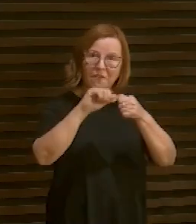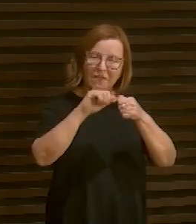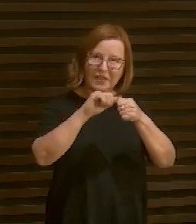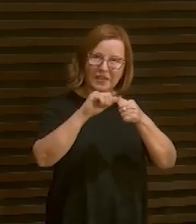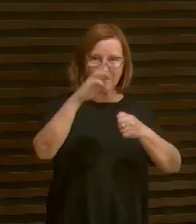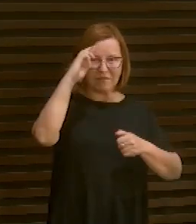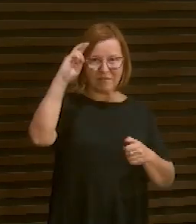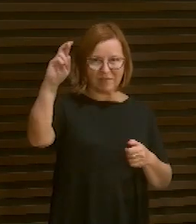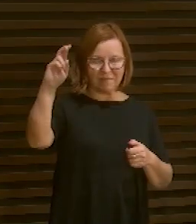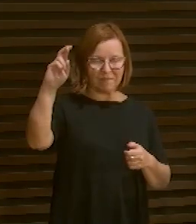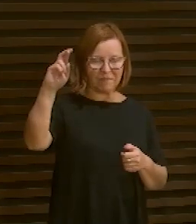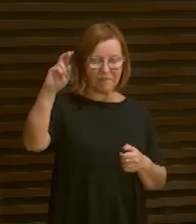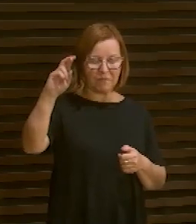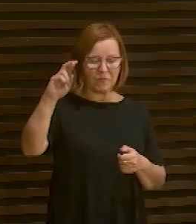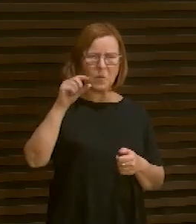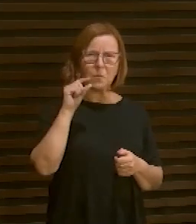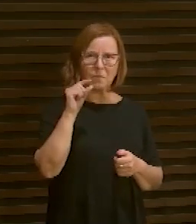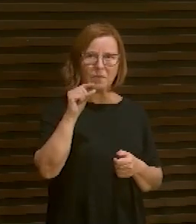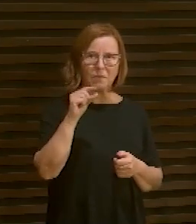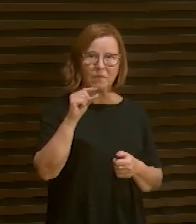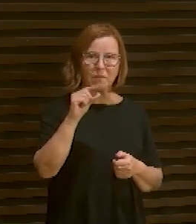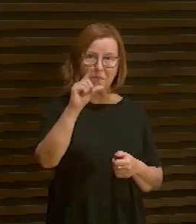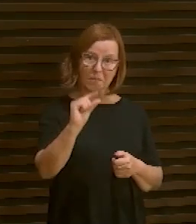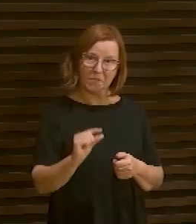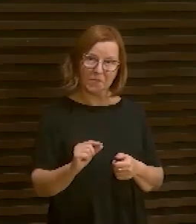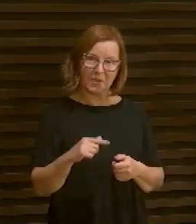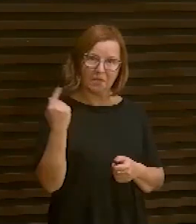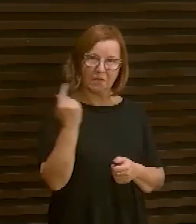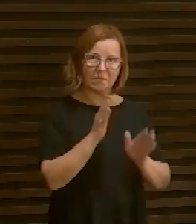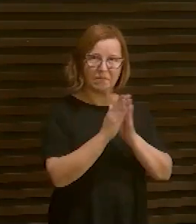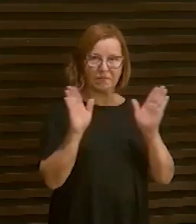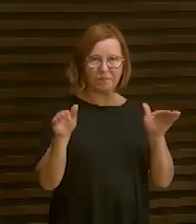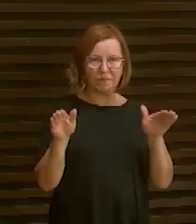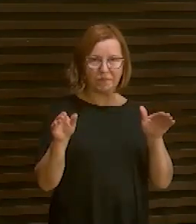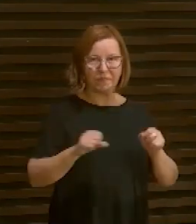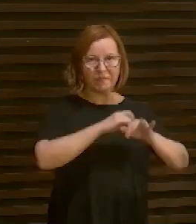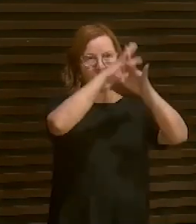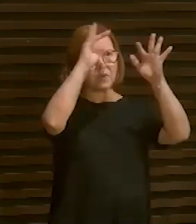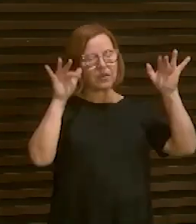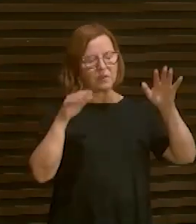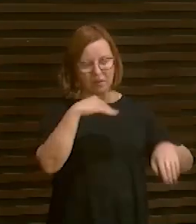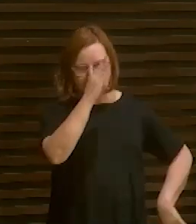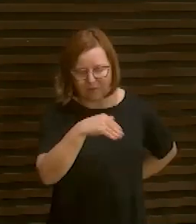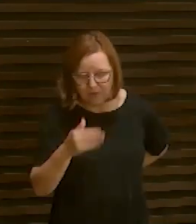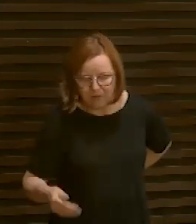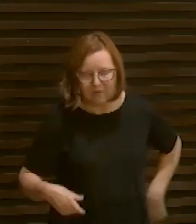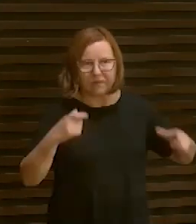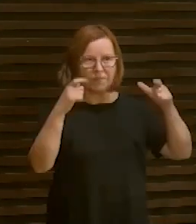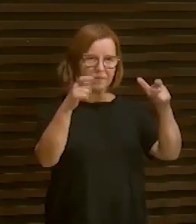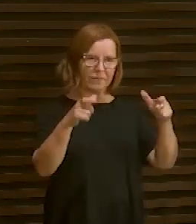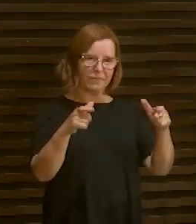Fizeste-o por um pouco menor do que os anjos. De glória e de honra o